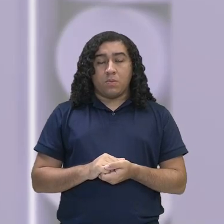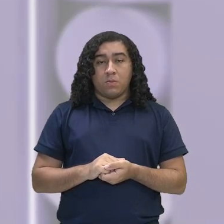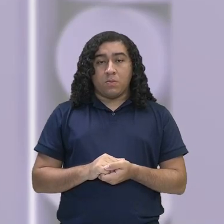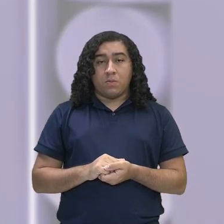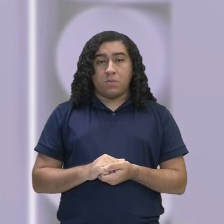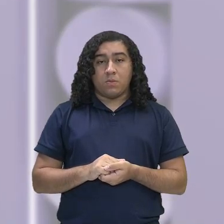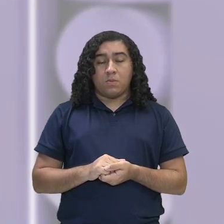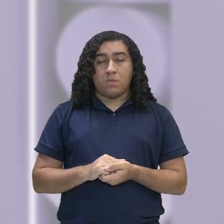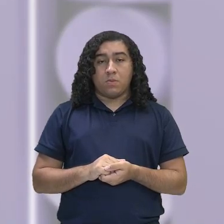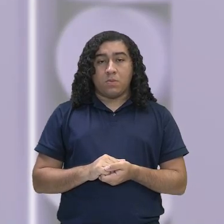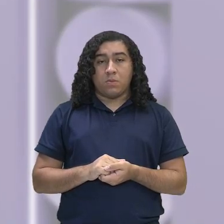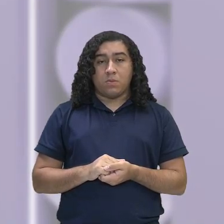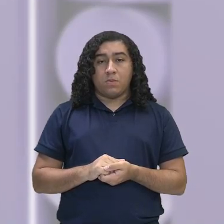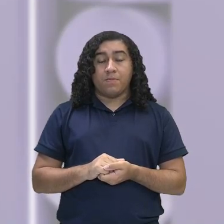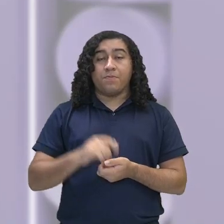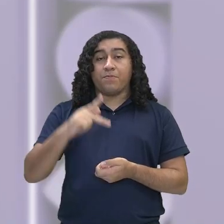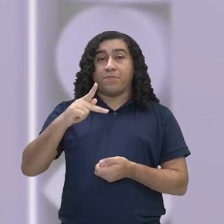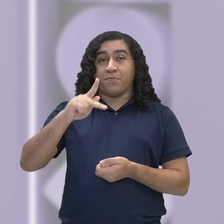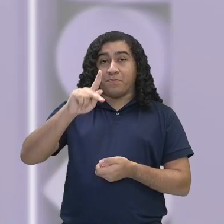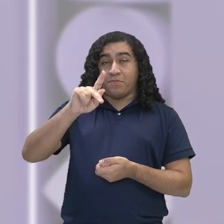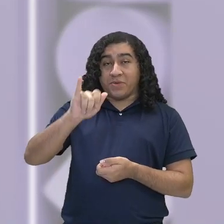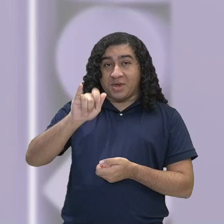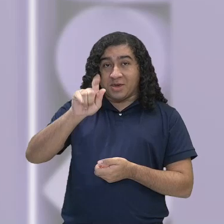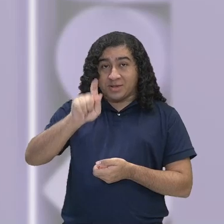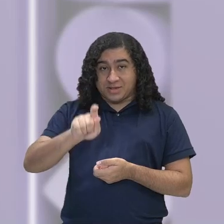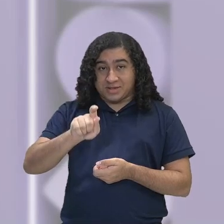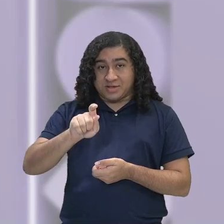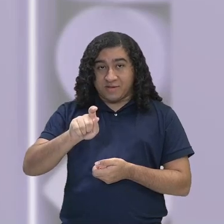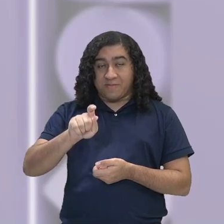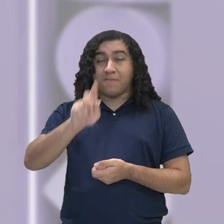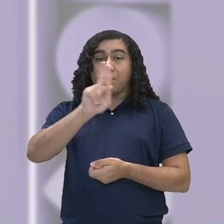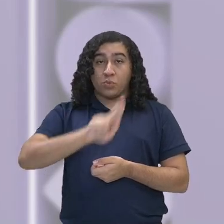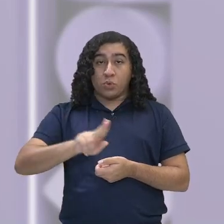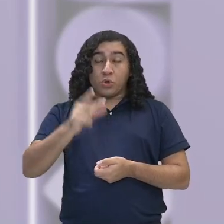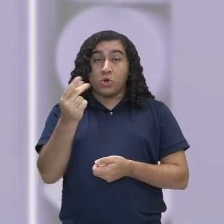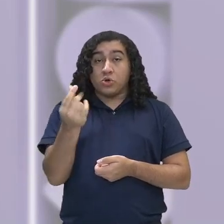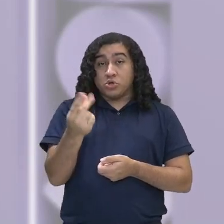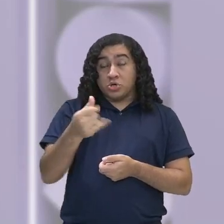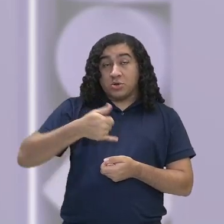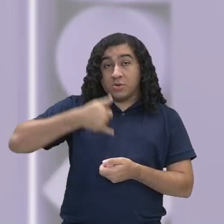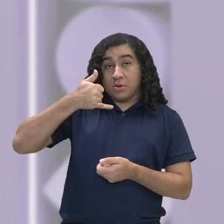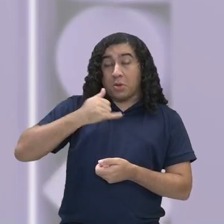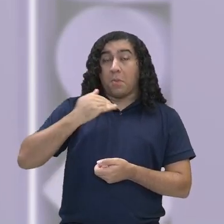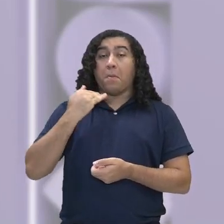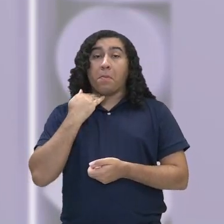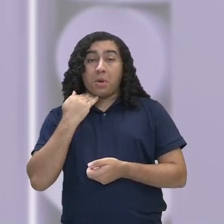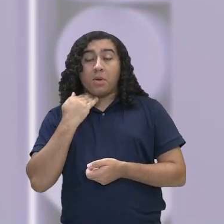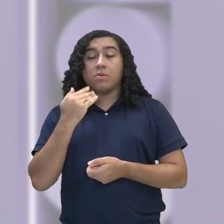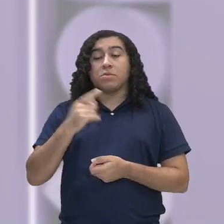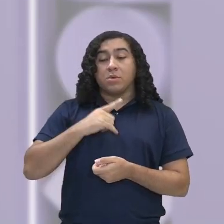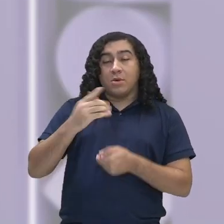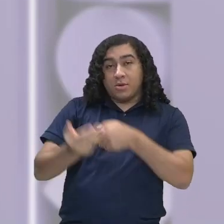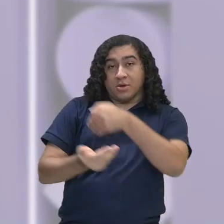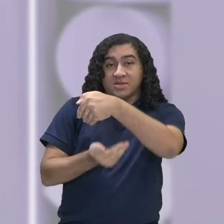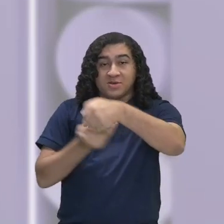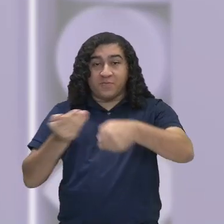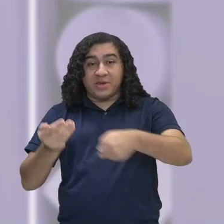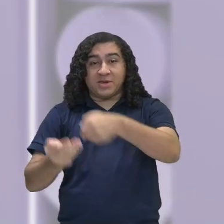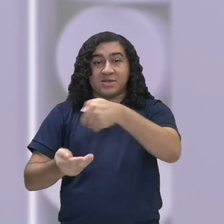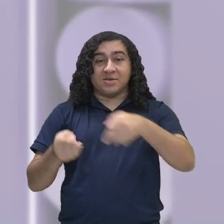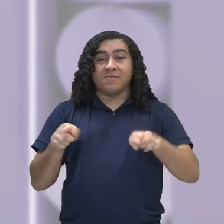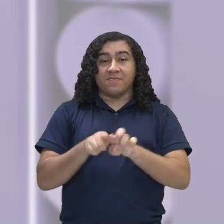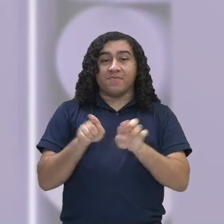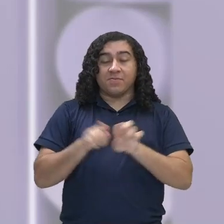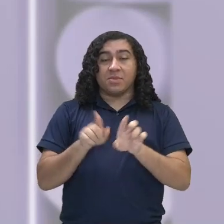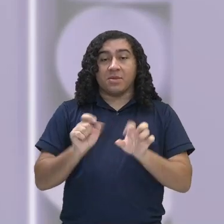movimenta dinheiro, mas que concretamente falando não existe. É uma ideia, é